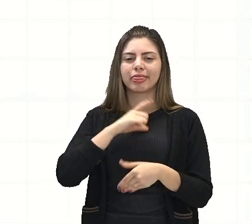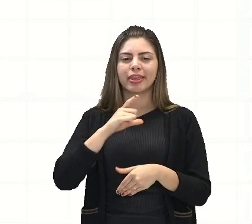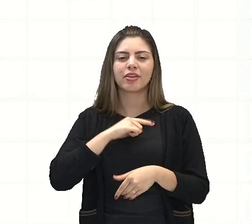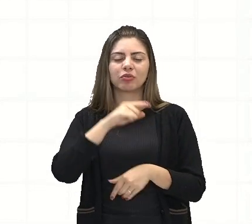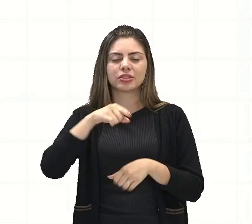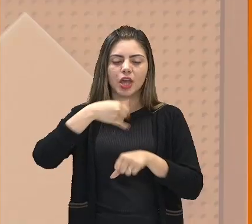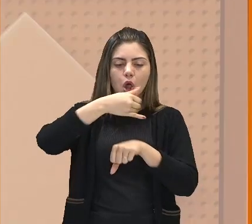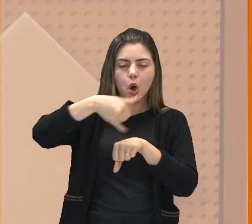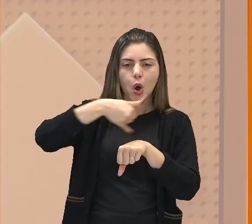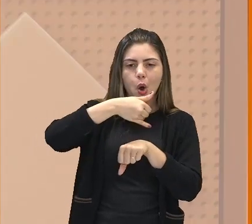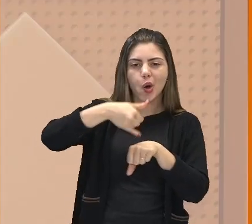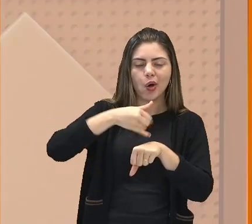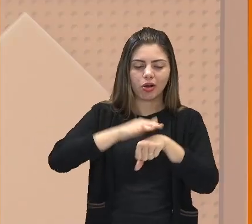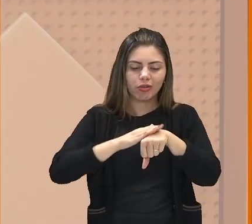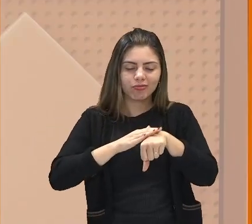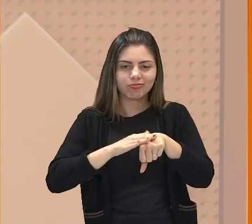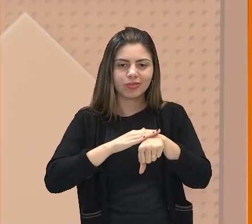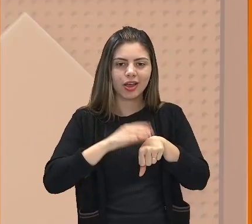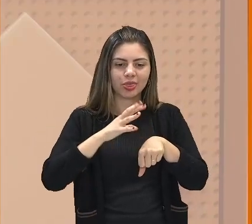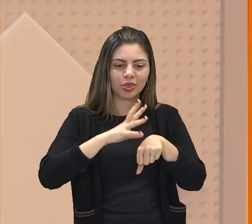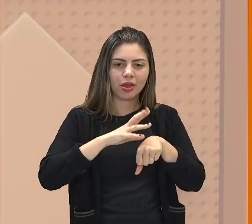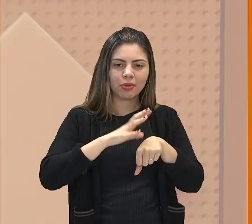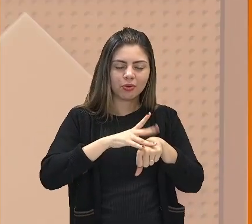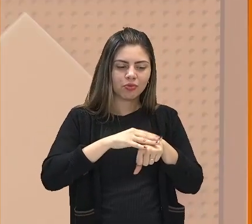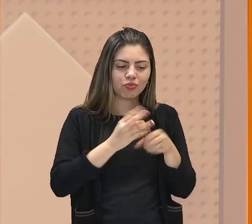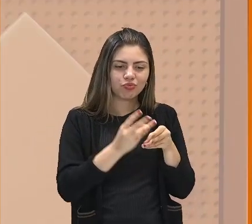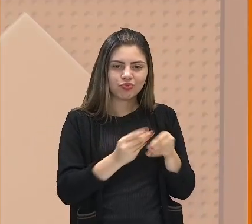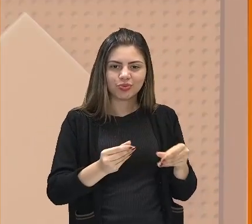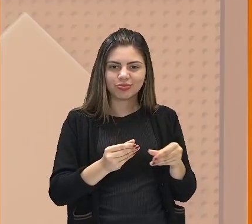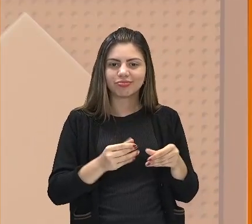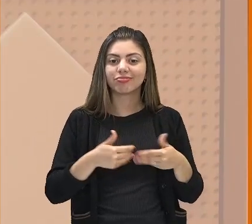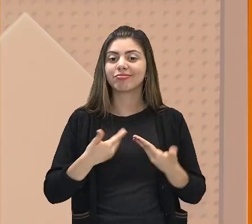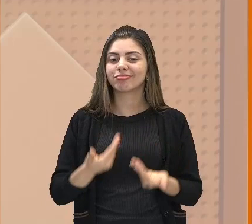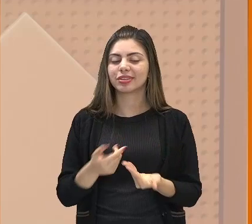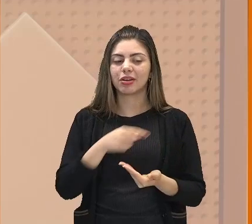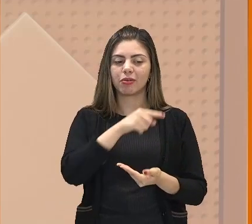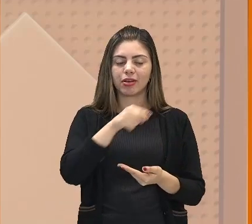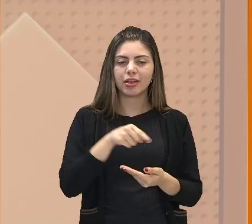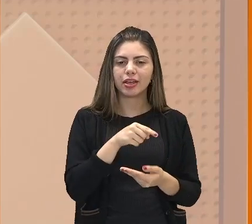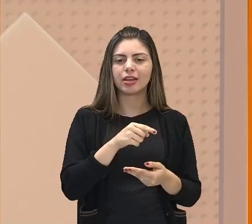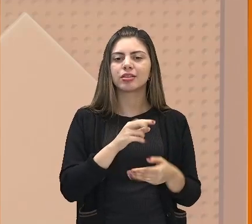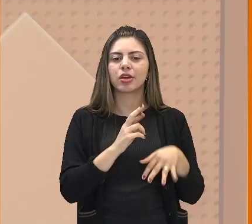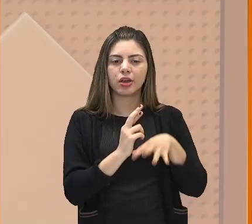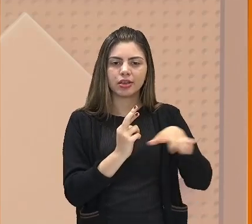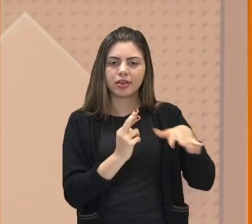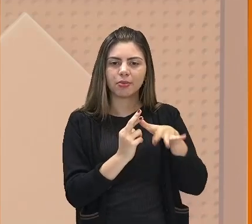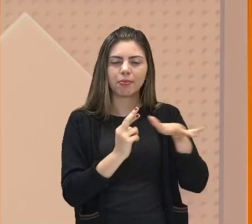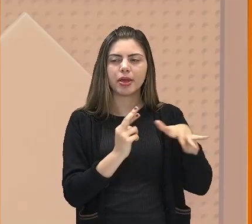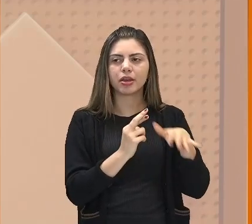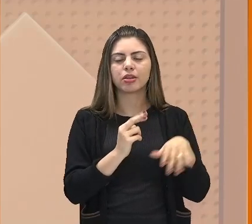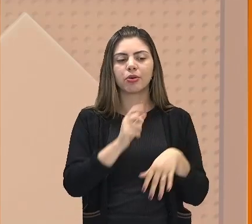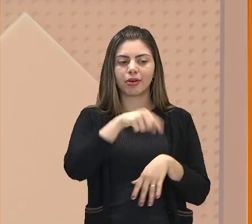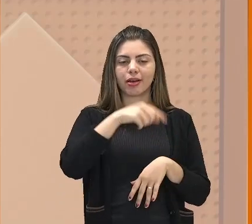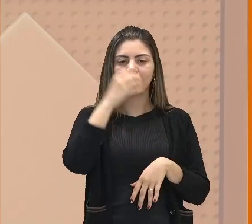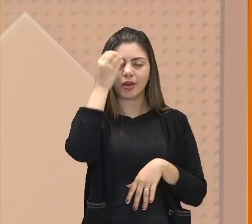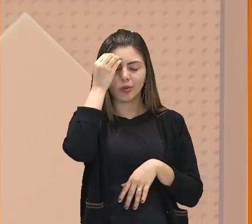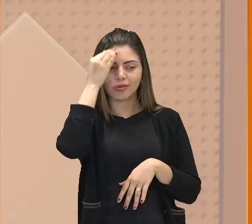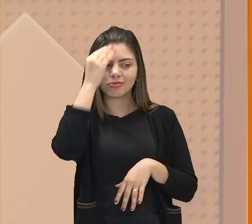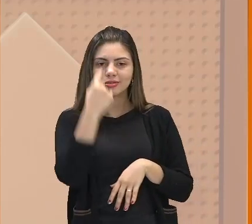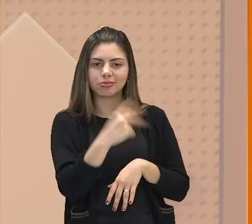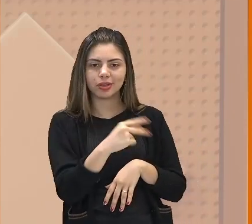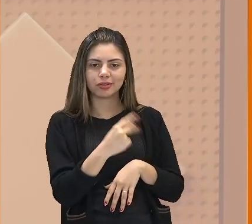um ferimento, né? Justamente para poder, esses conhecimentos, né, são conhecimentos das populações